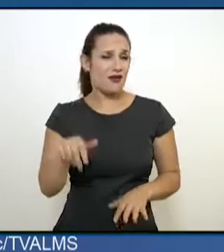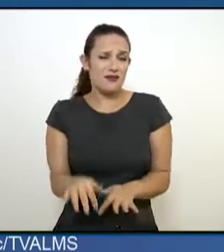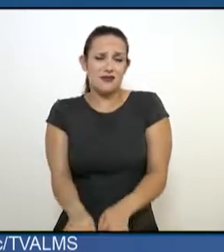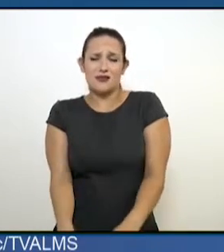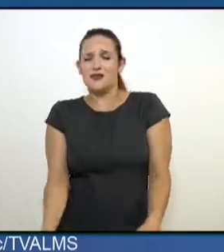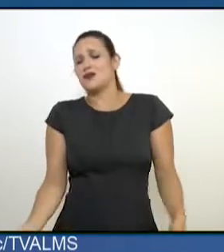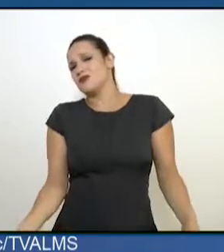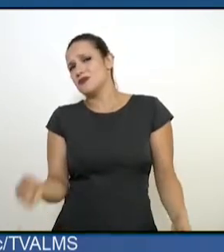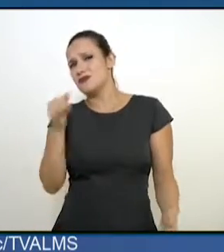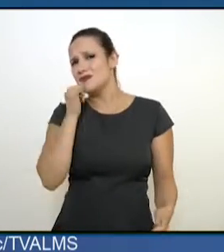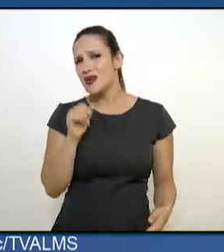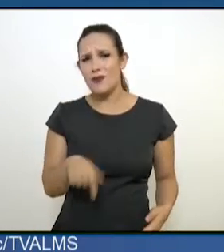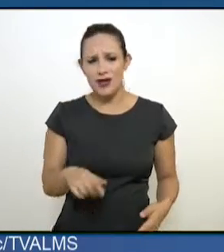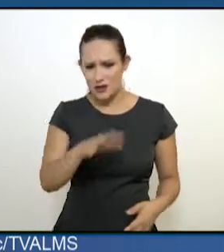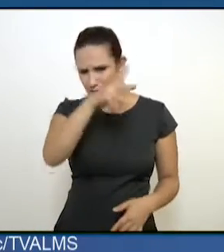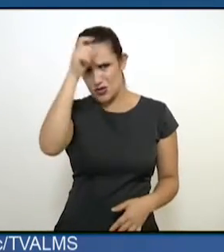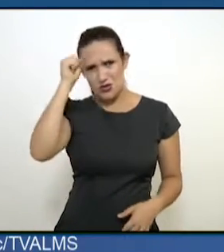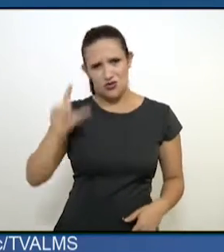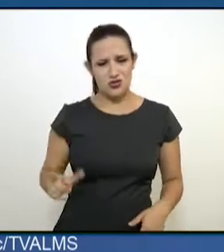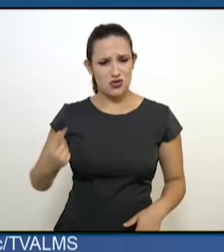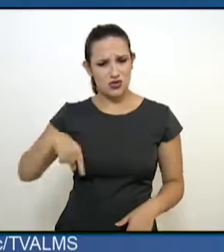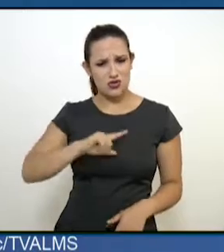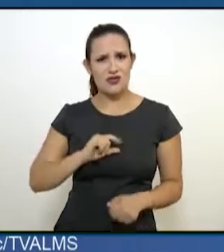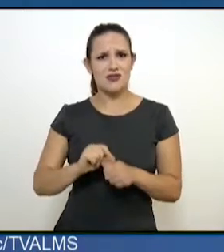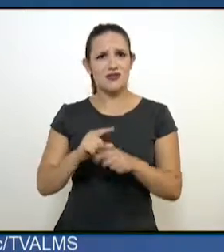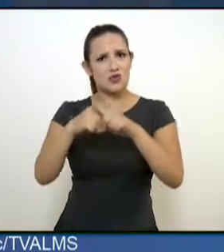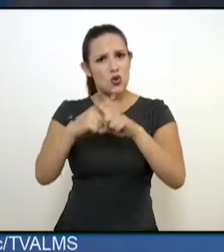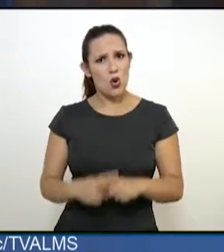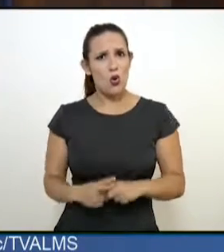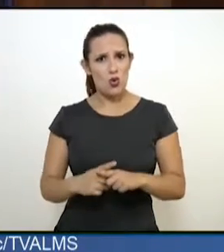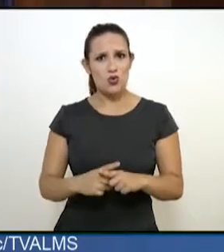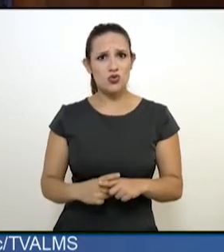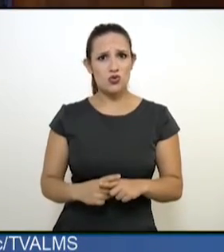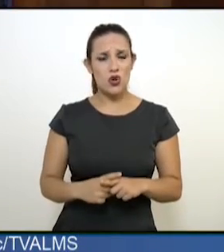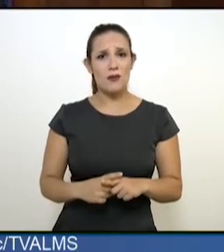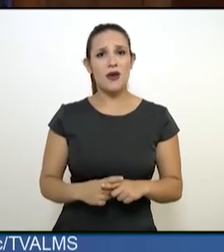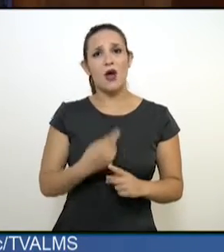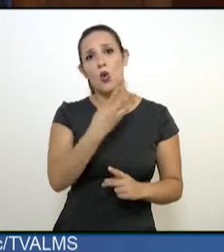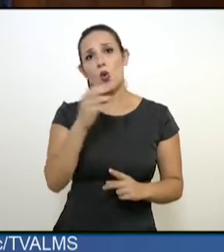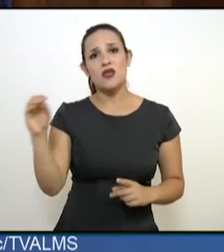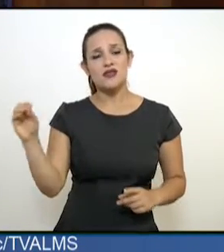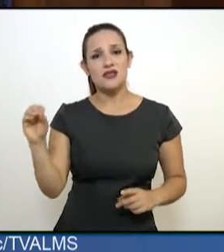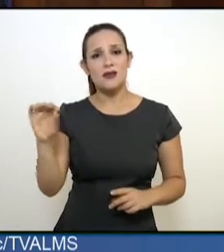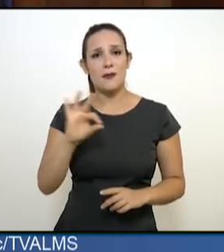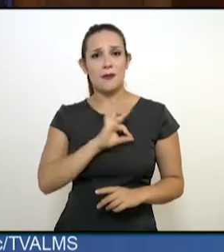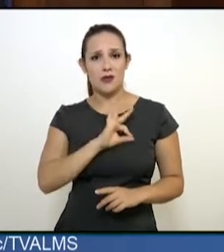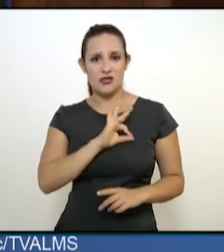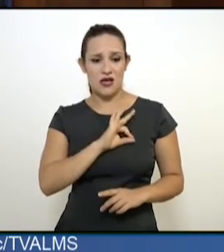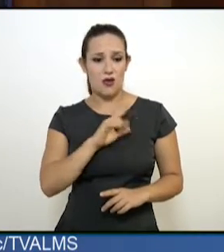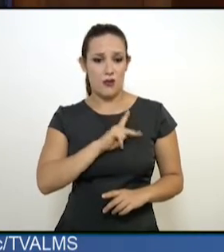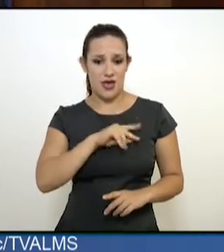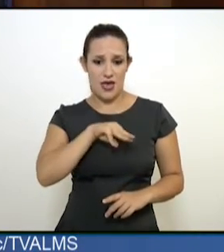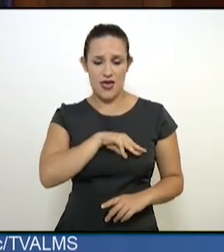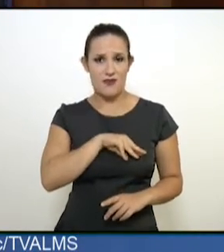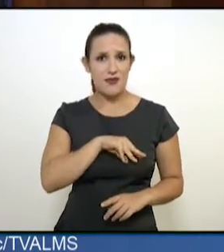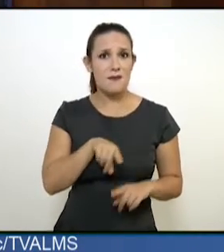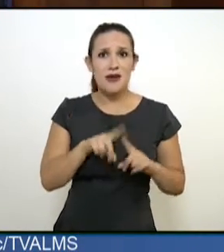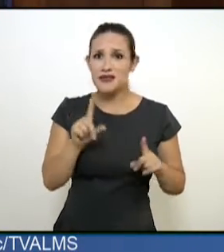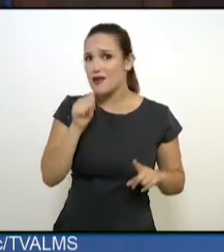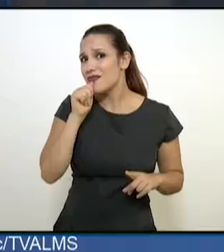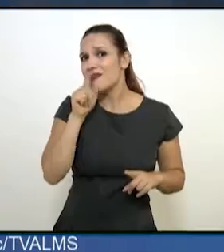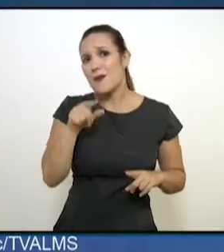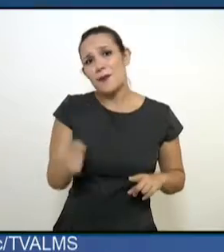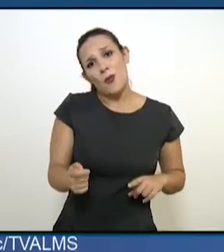Aqui no Mato Grosso do Sul, nós estamos fazendo concurso para 400 policiais militares, e nós já dizemos que é pouco para o Mato Grosso do Sul,